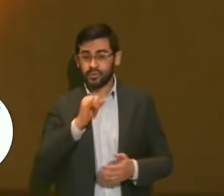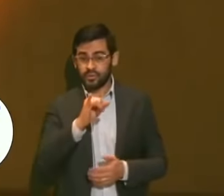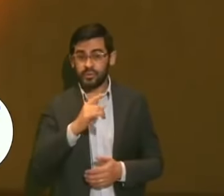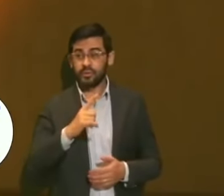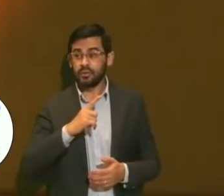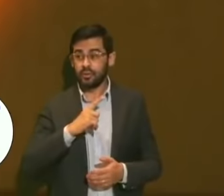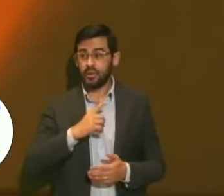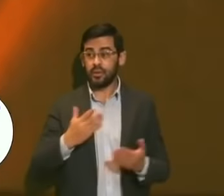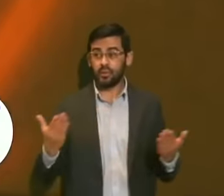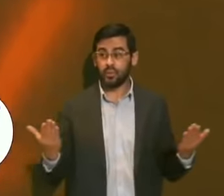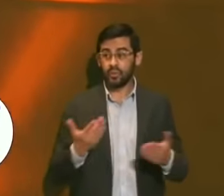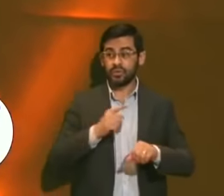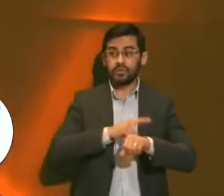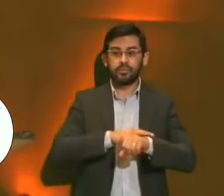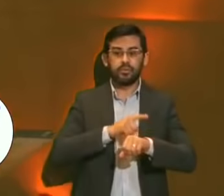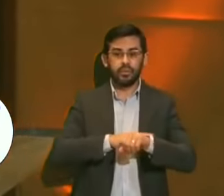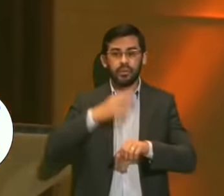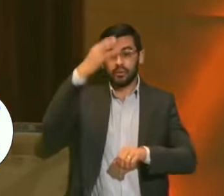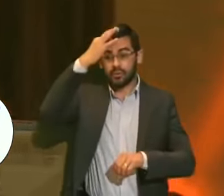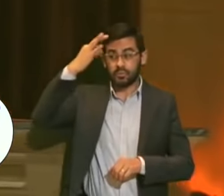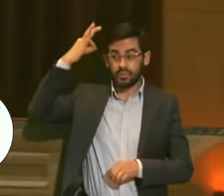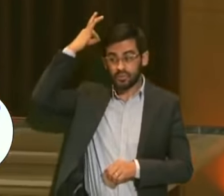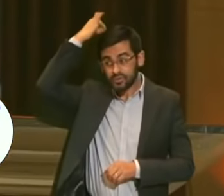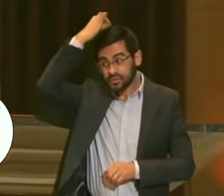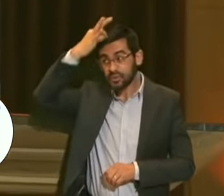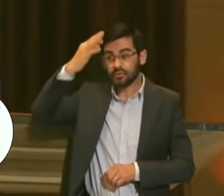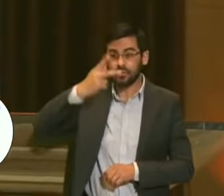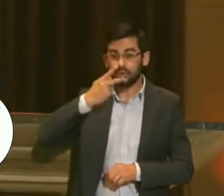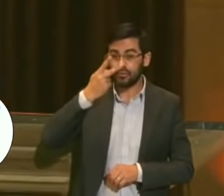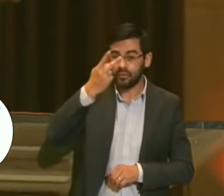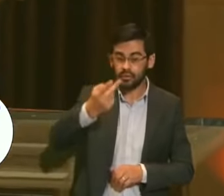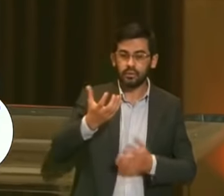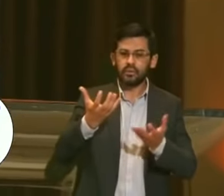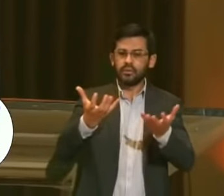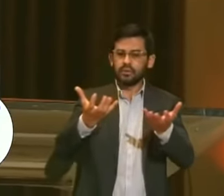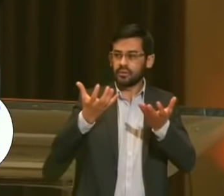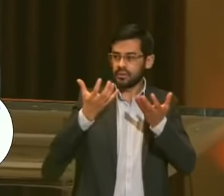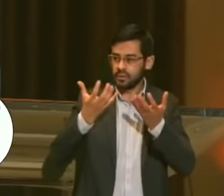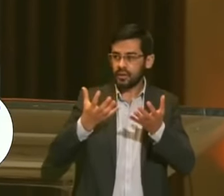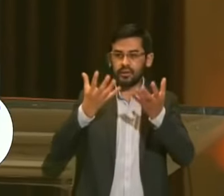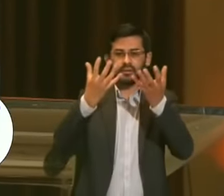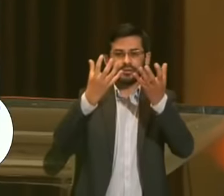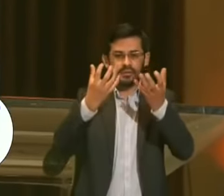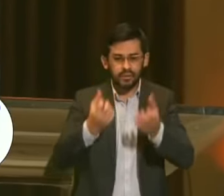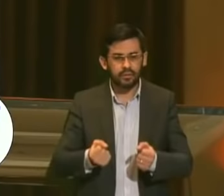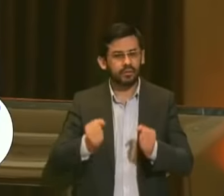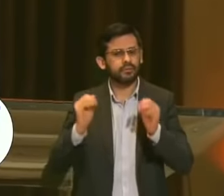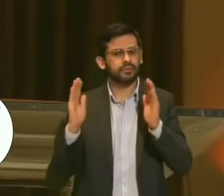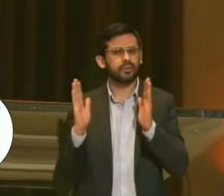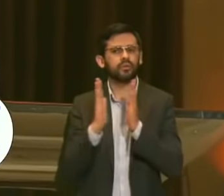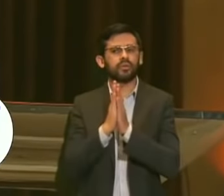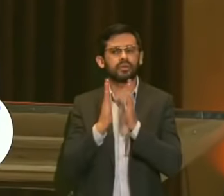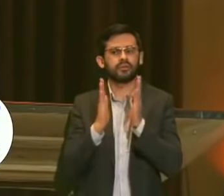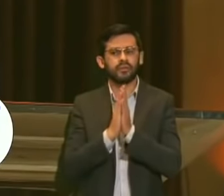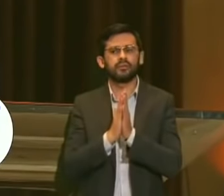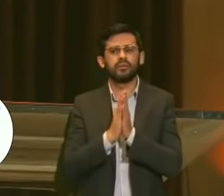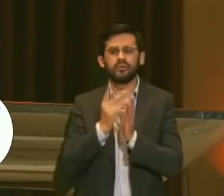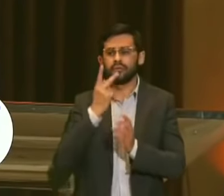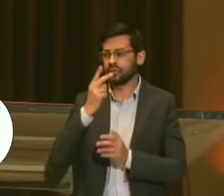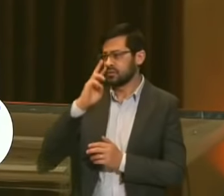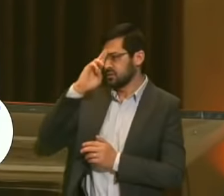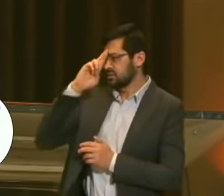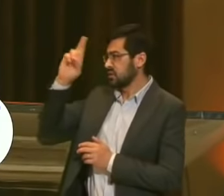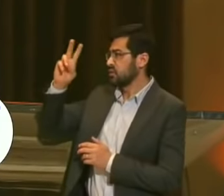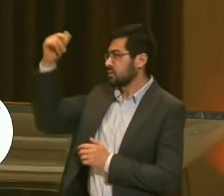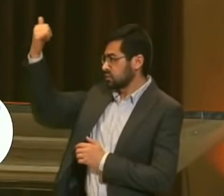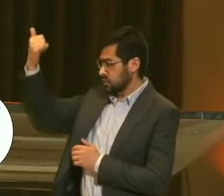alguém aqui nesse ambiente a quem o Espírito Santo está falando, que gostaria de receber essa oração, fazendo: Senhor, o Senhor